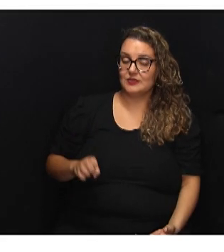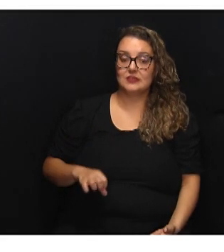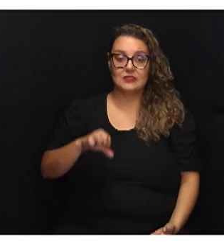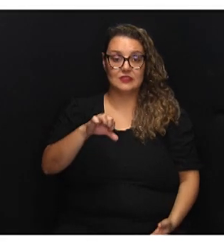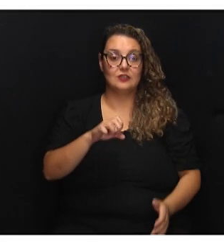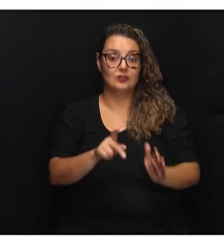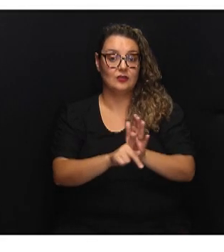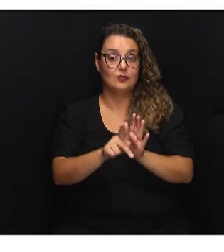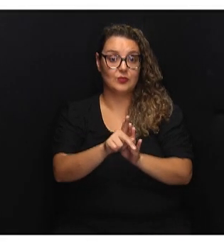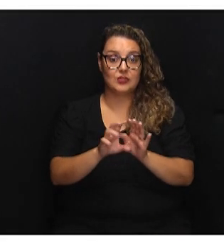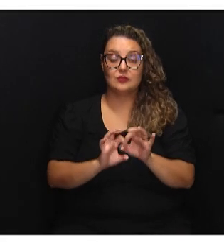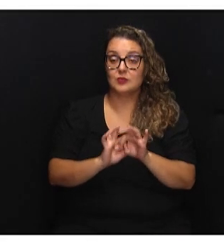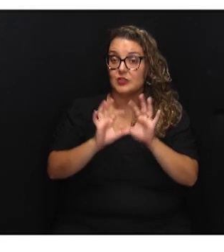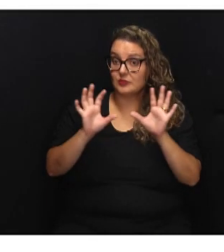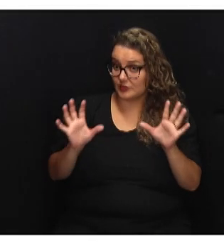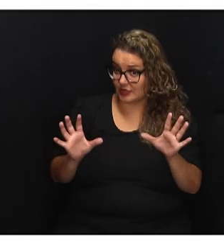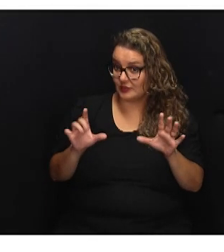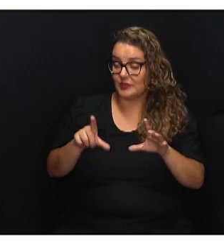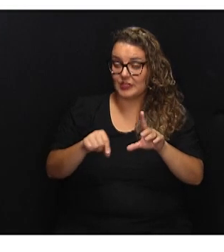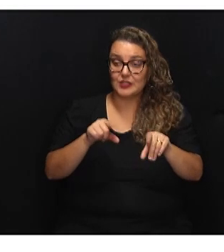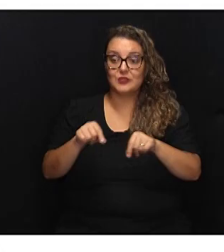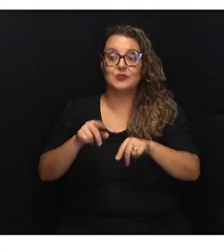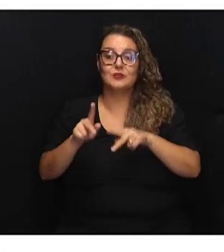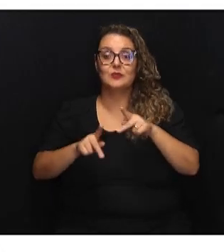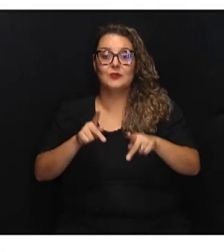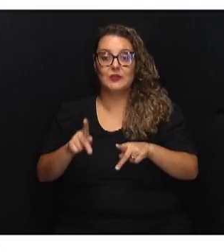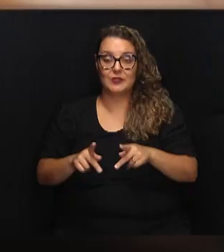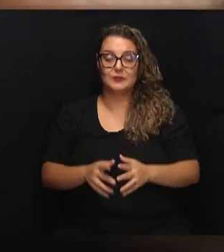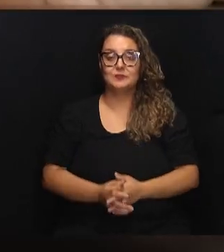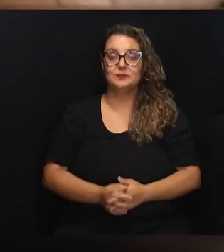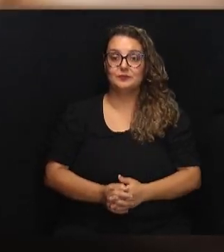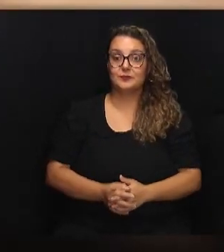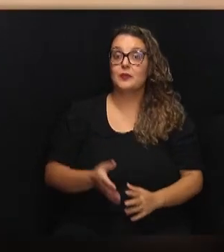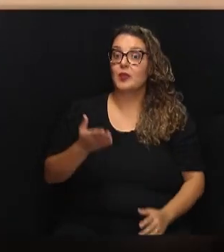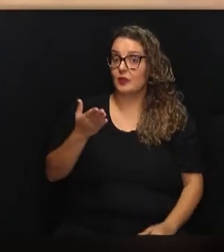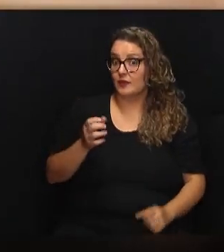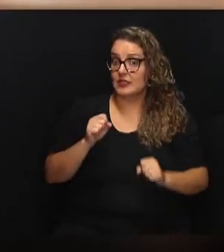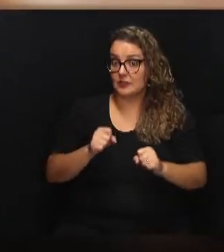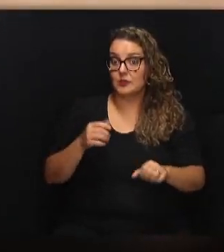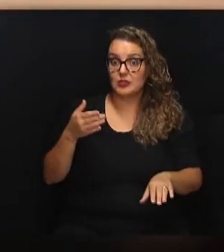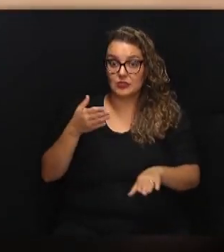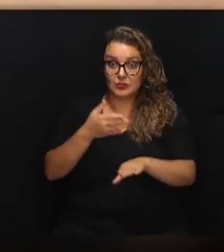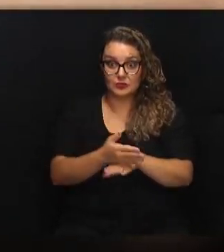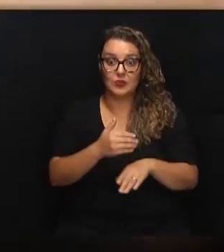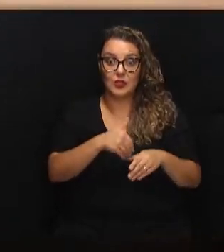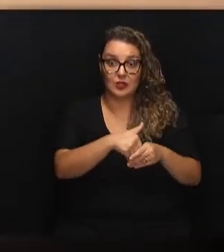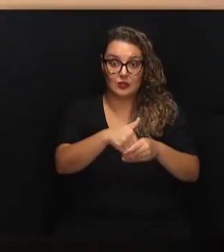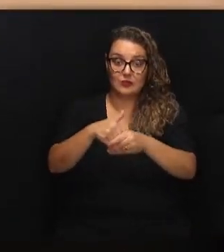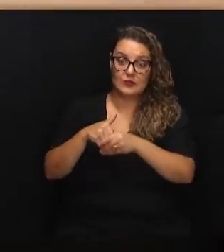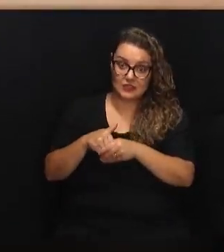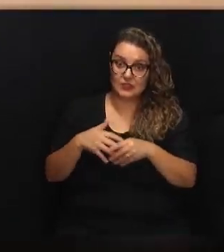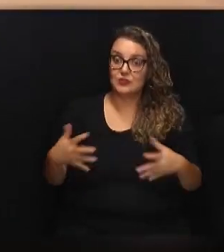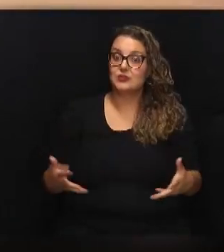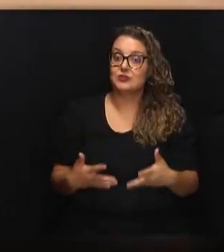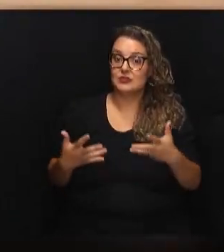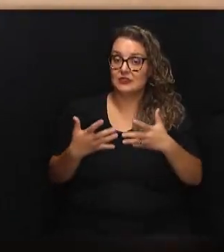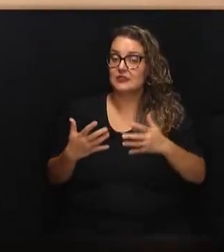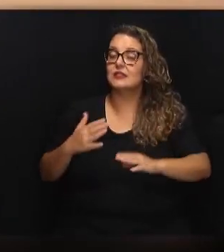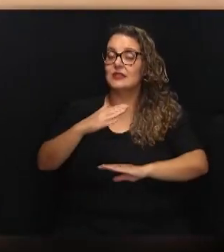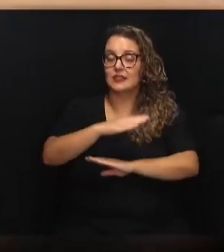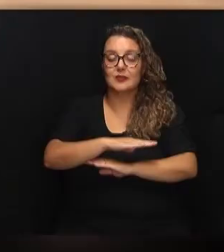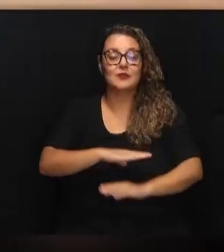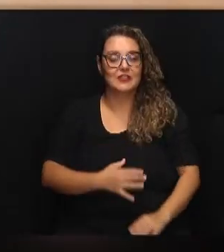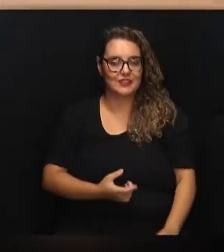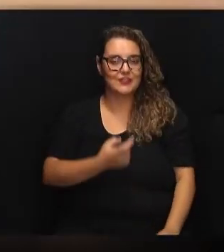projetos disponíveis para a escolha popular. Você pode participar votando na iniciativa da Câmara de